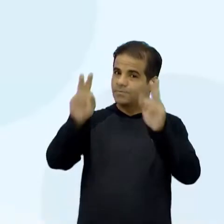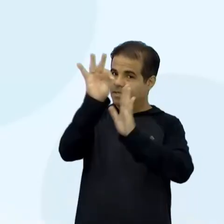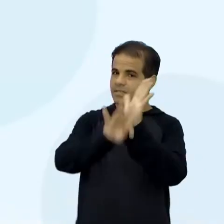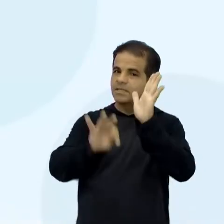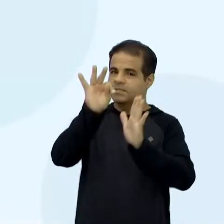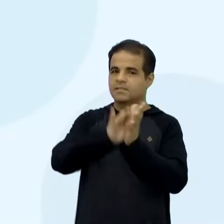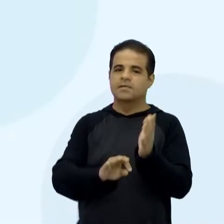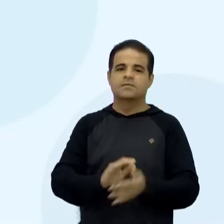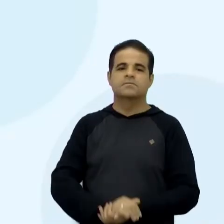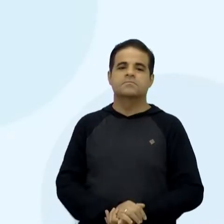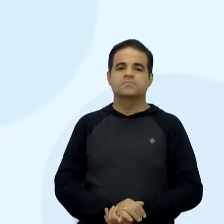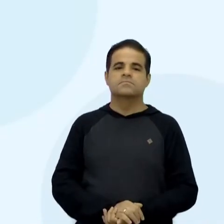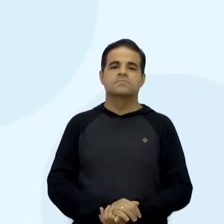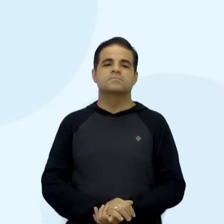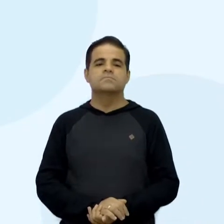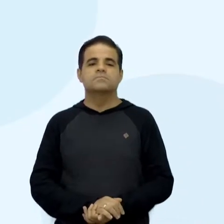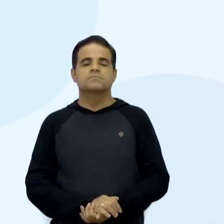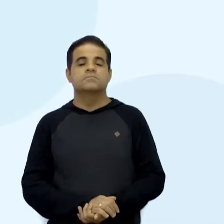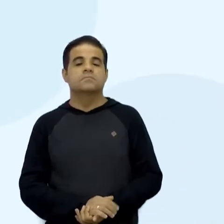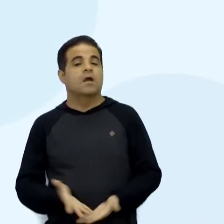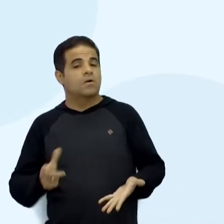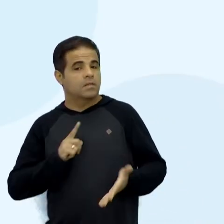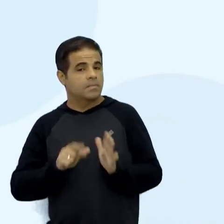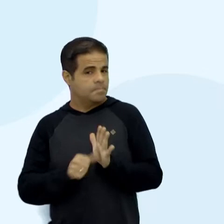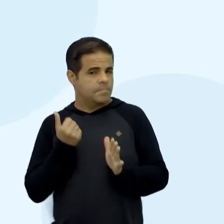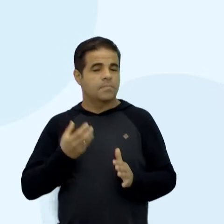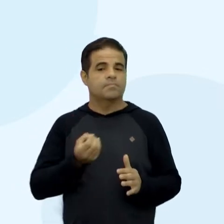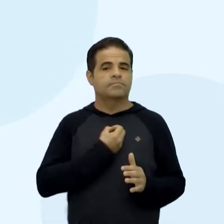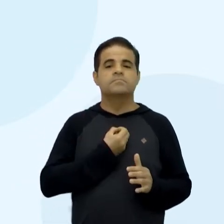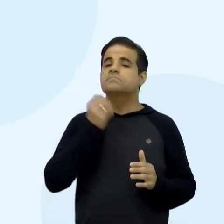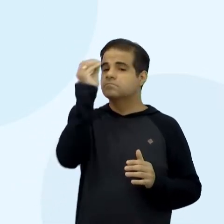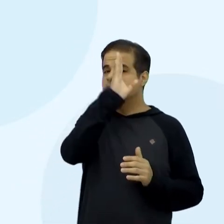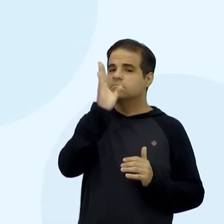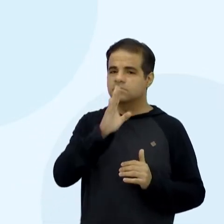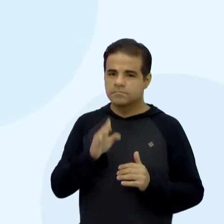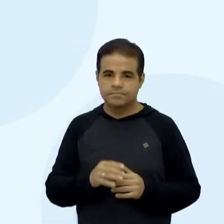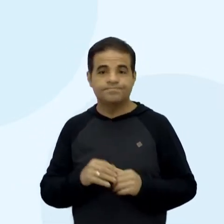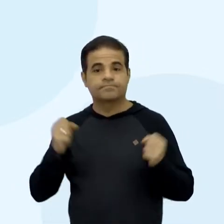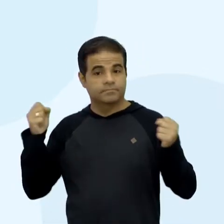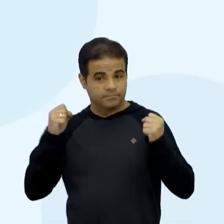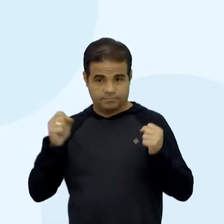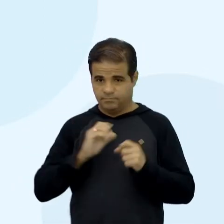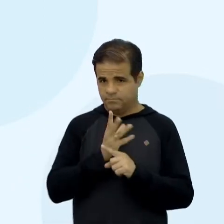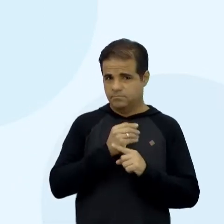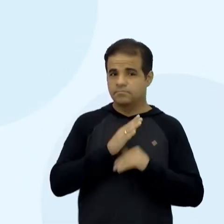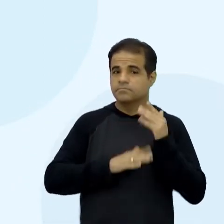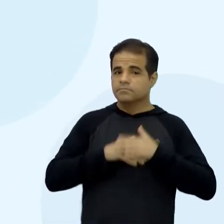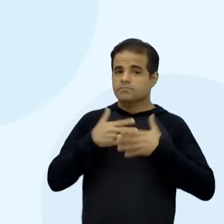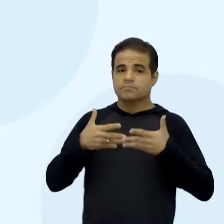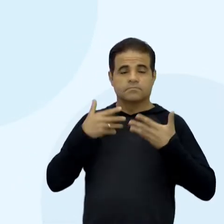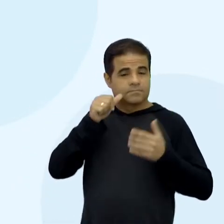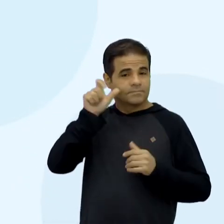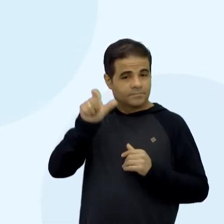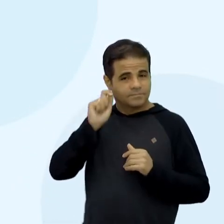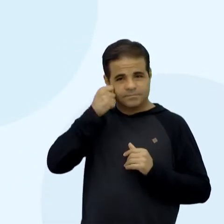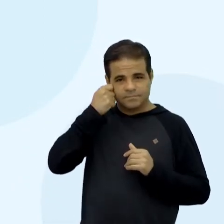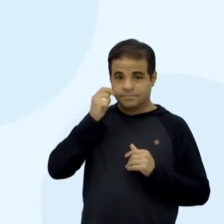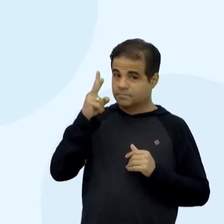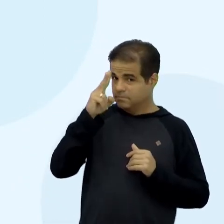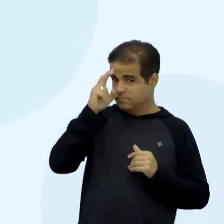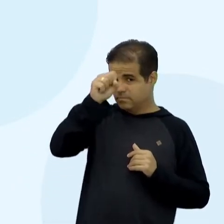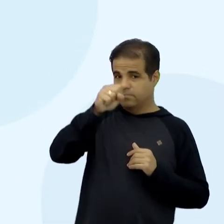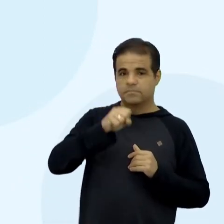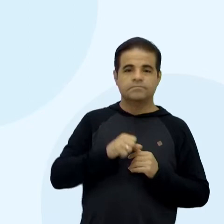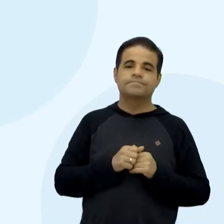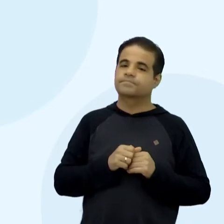texto. Agora a gente tem a primeira medalha do Brasil na ginástica artística com uma negra. Isso é muito forte. Que é o